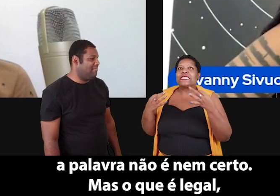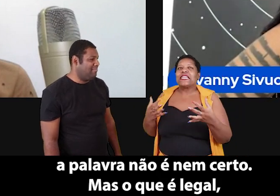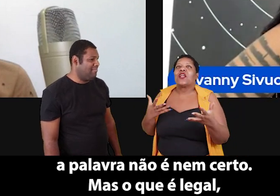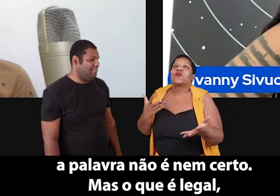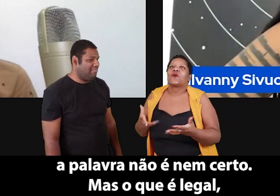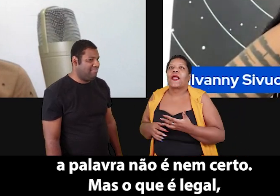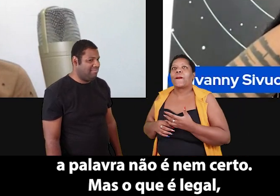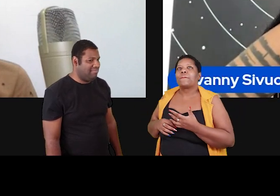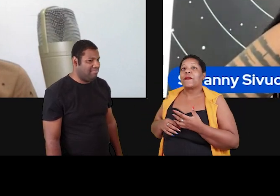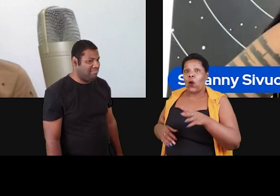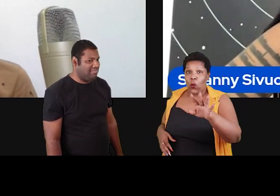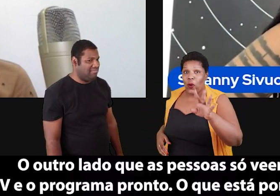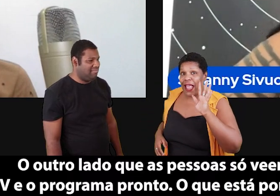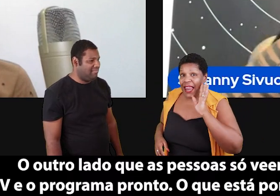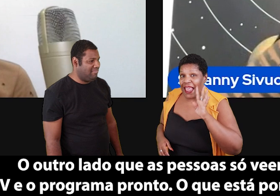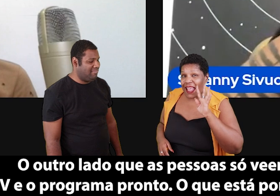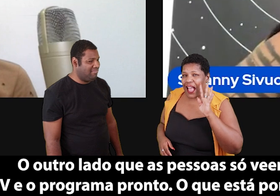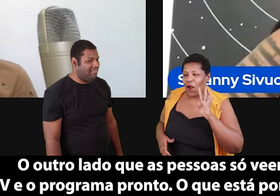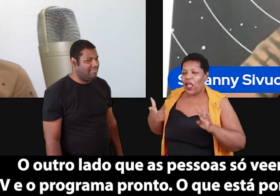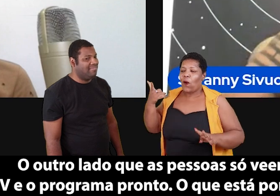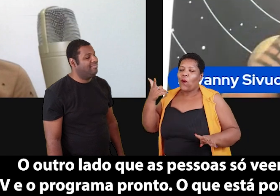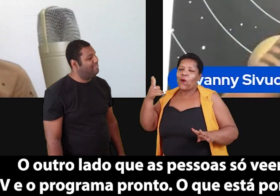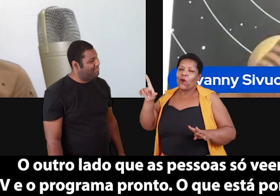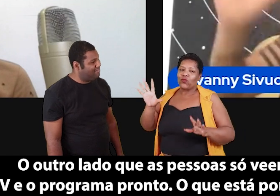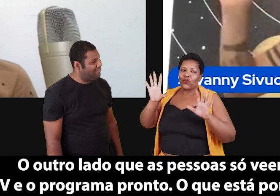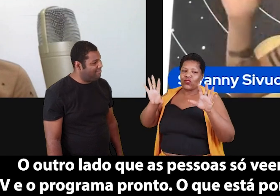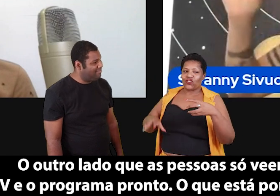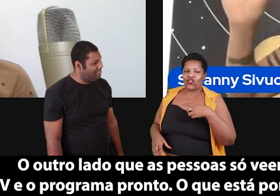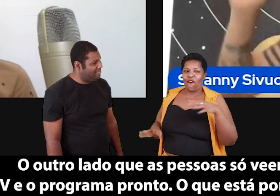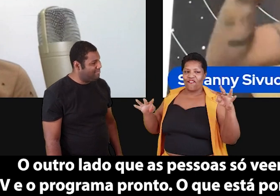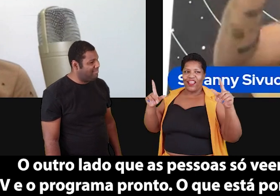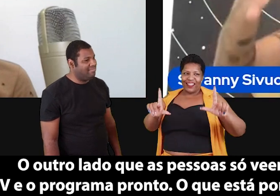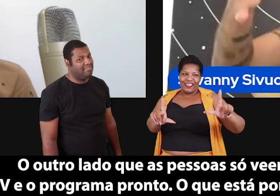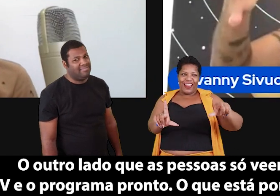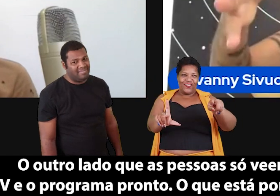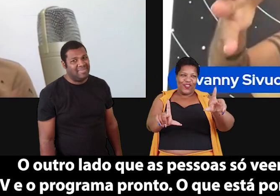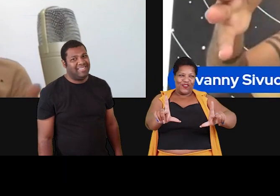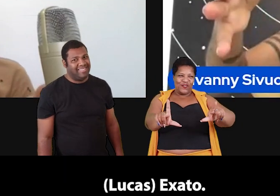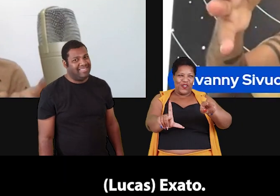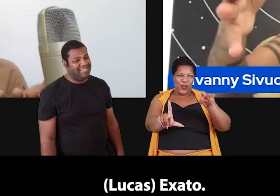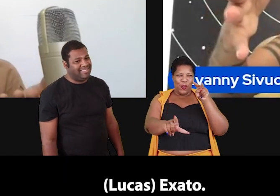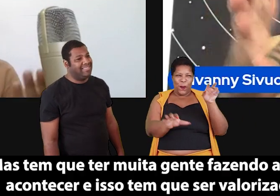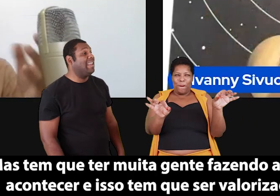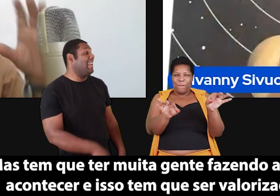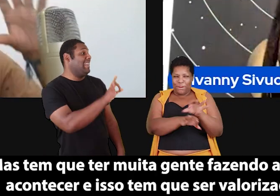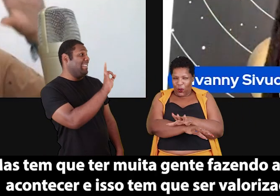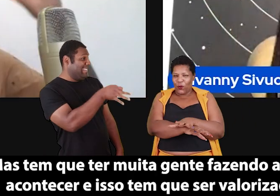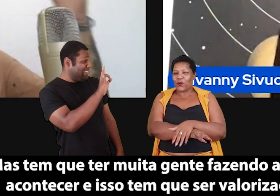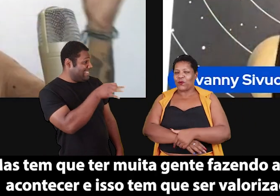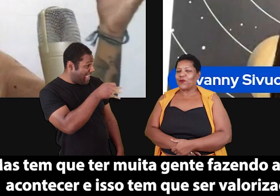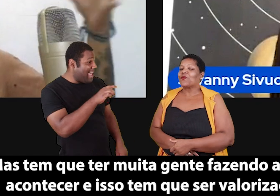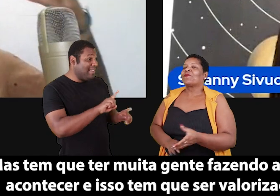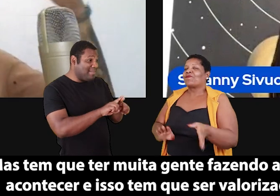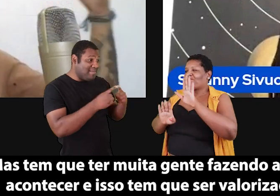é legal, o outro lado, porque as pessoas só veem a TV, né? Ali o programa pronto. Exato, mas O que está por